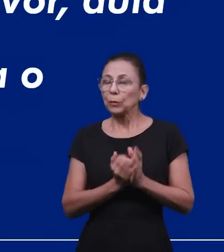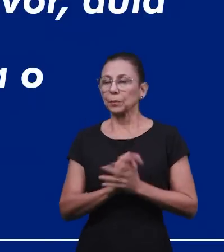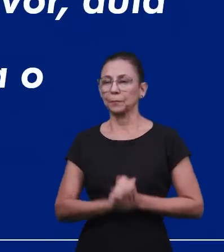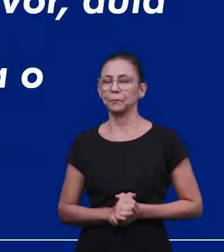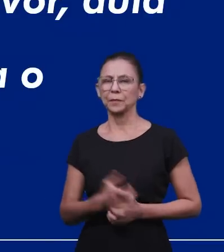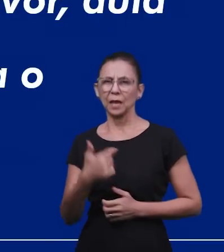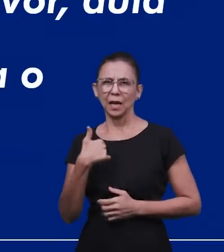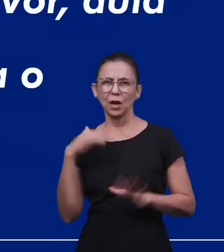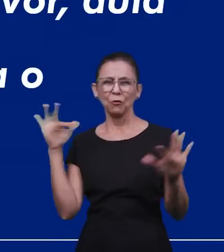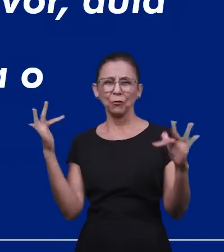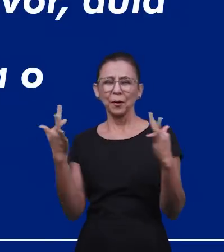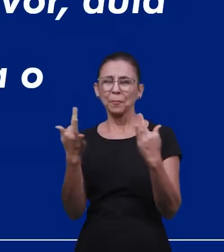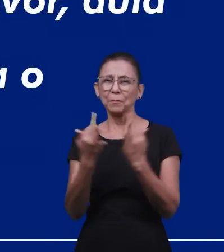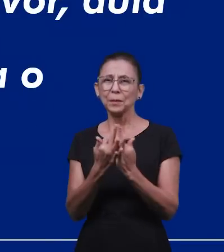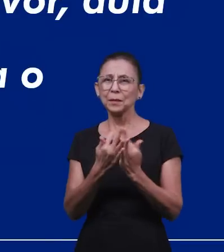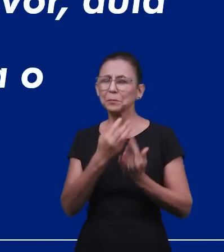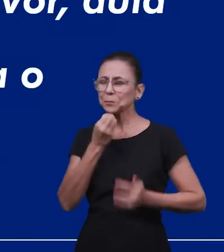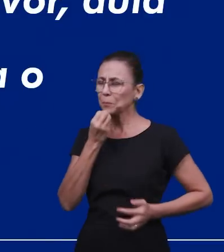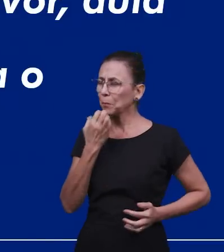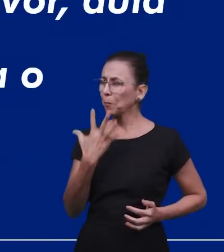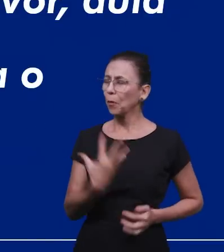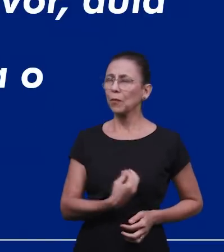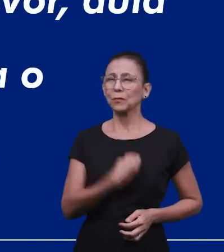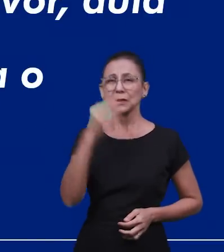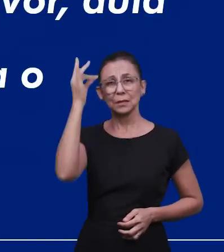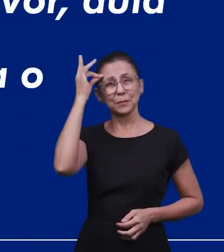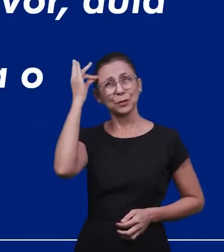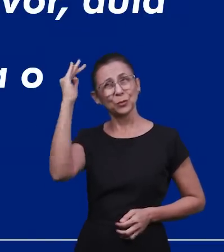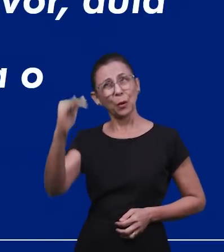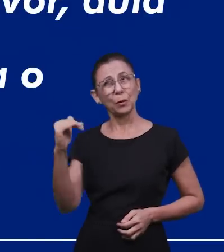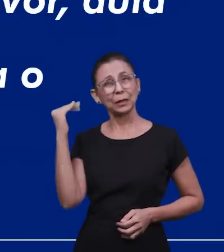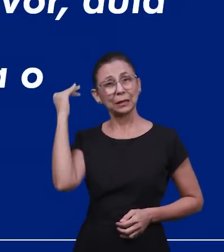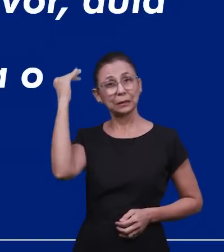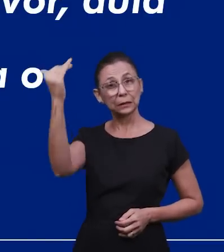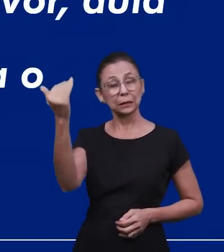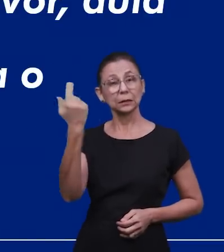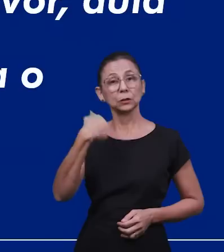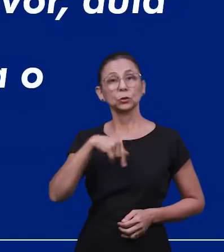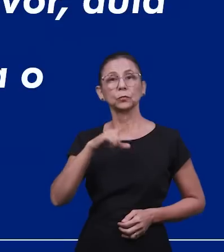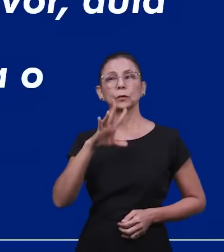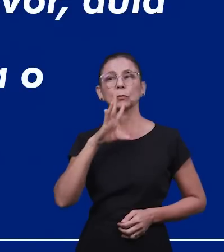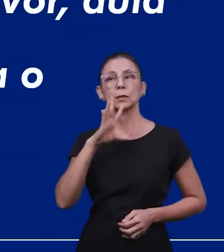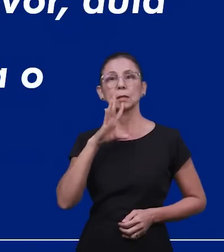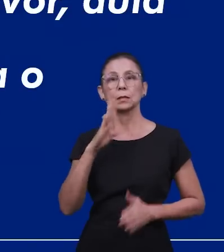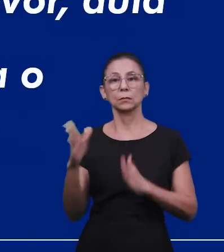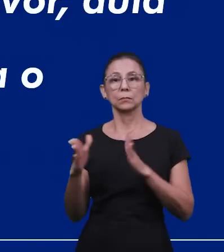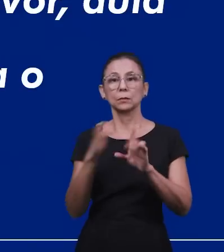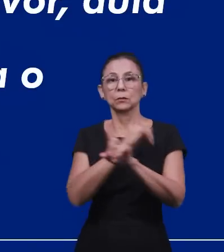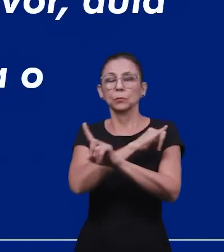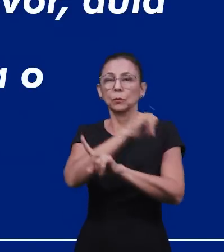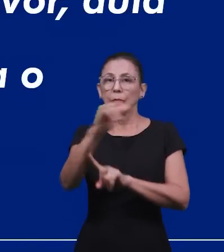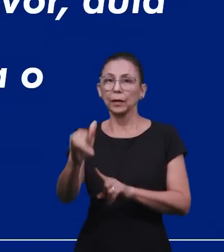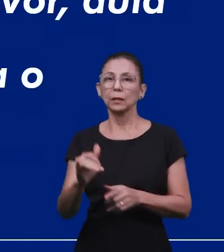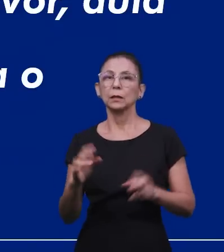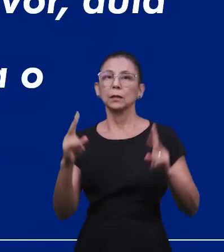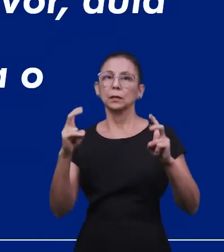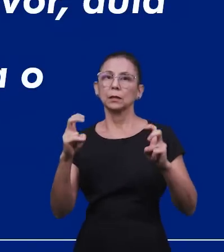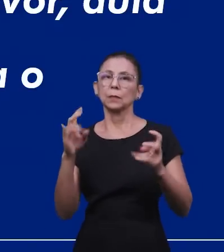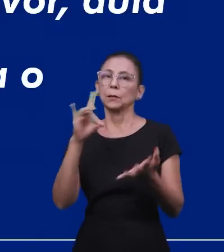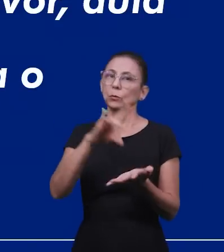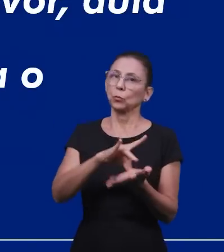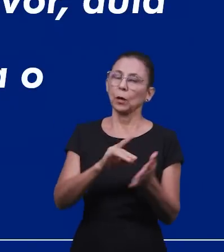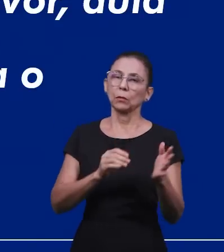e minha família, nos edifica, pois mostra o momento profético que vivemos. Aborda sobre temas atuais,